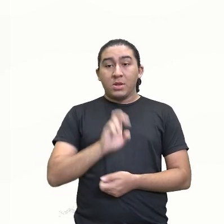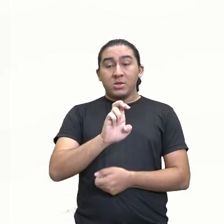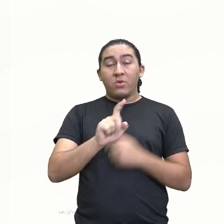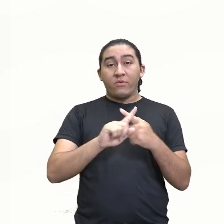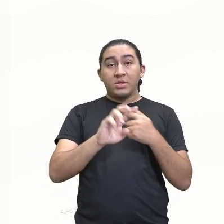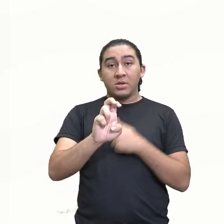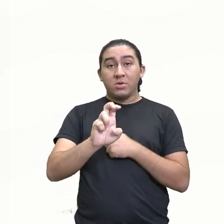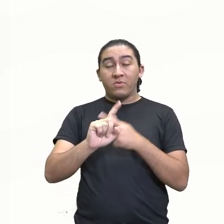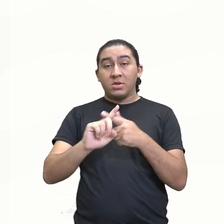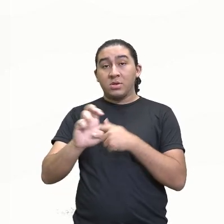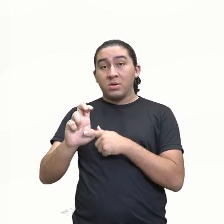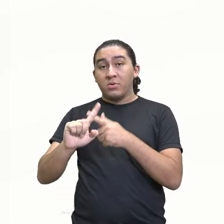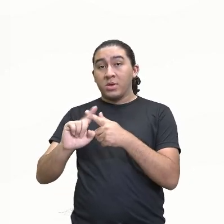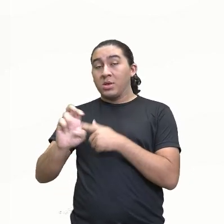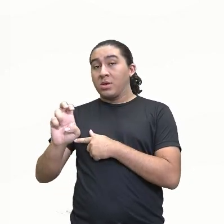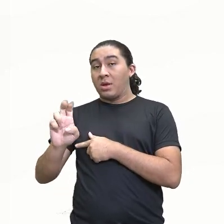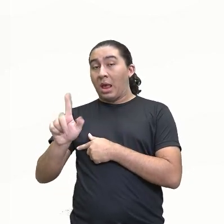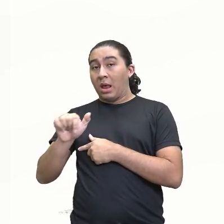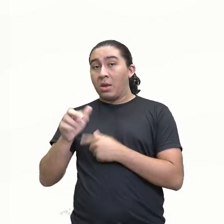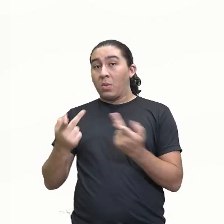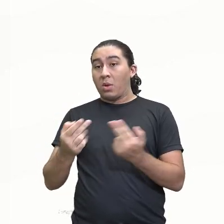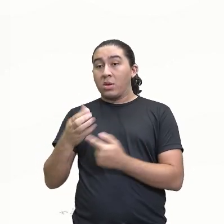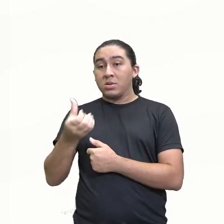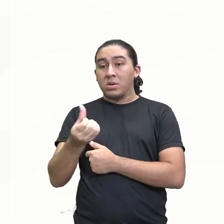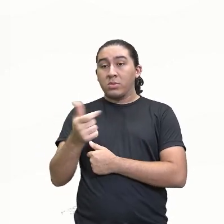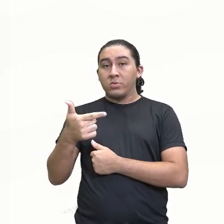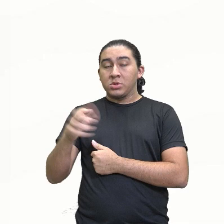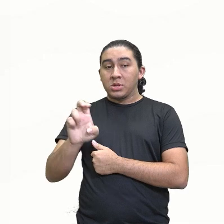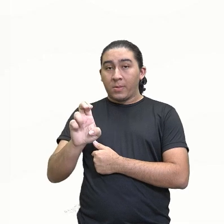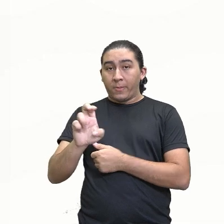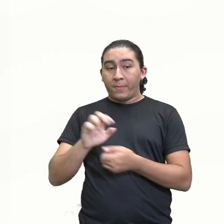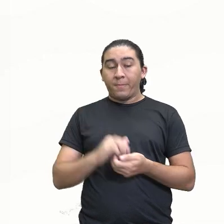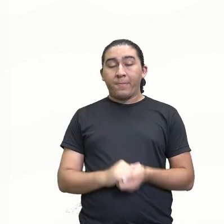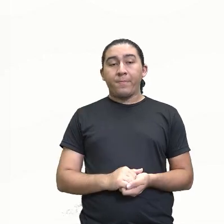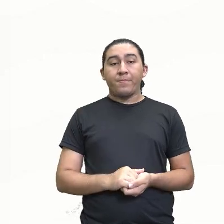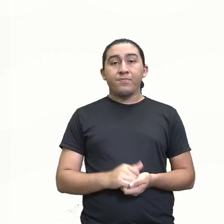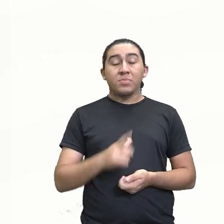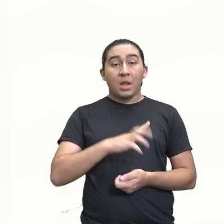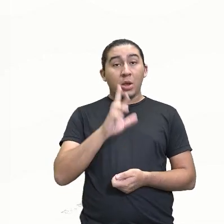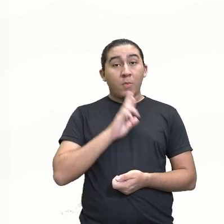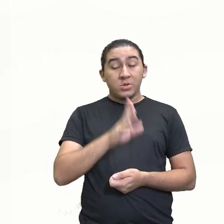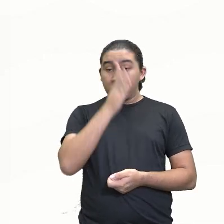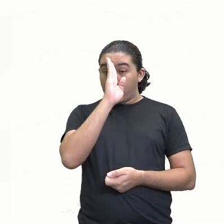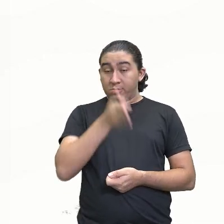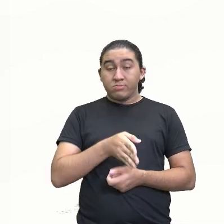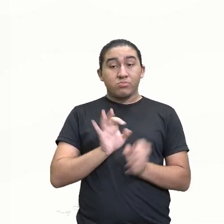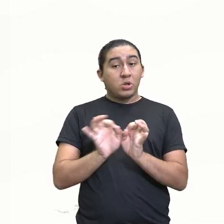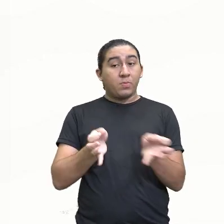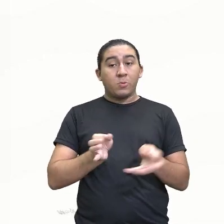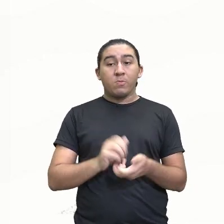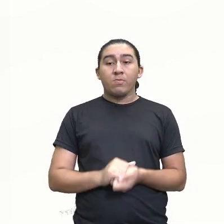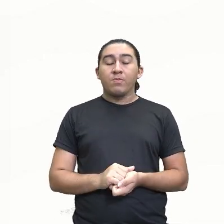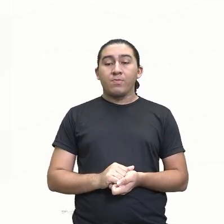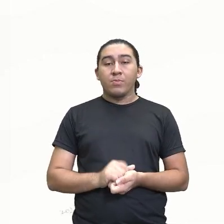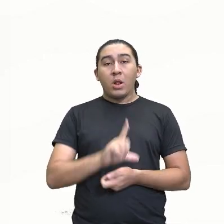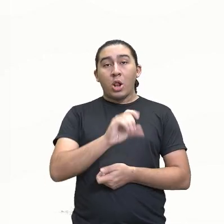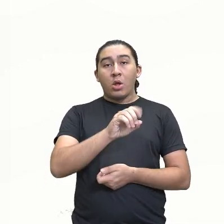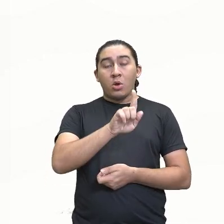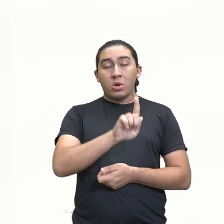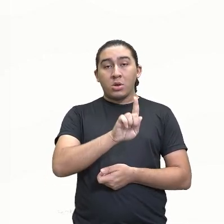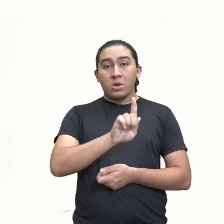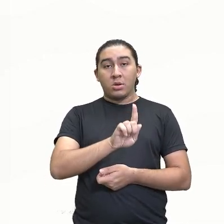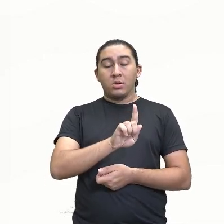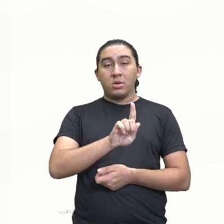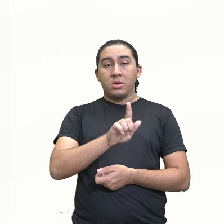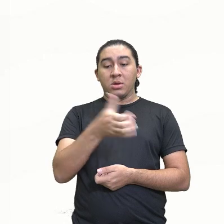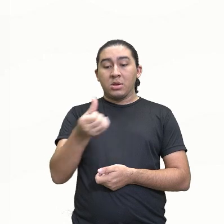vezes 5 vezes 5 é igual a 625. Temos a nossa resposta aqui, então. Log de 625 na base